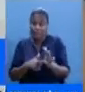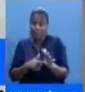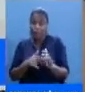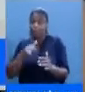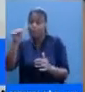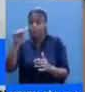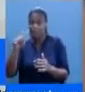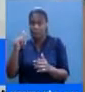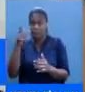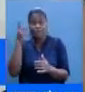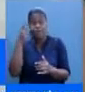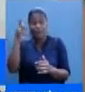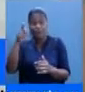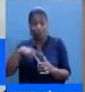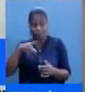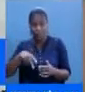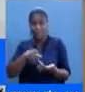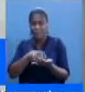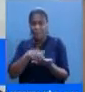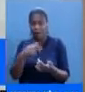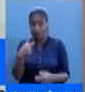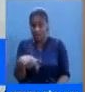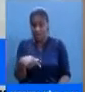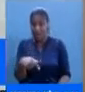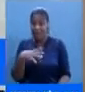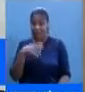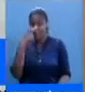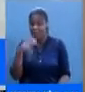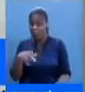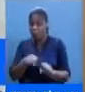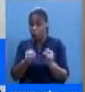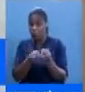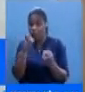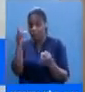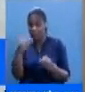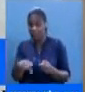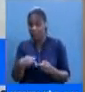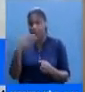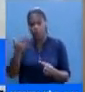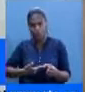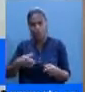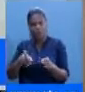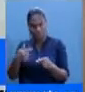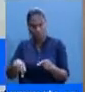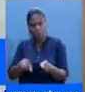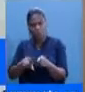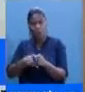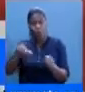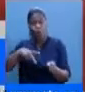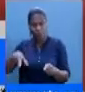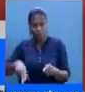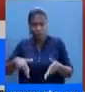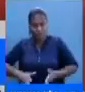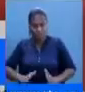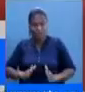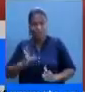em Portugal, e tiver necessidade de ter uma pensão social, tem direito como se fosse um português. De igual modo,